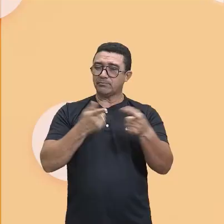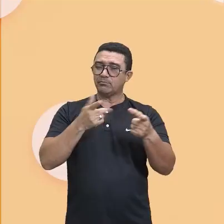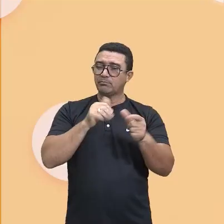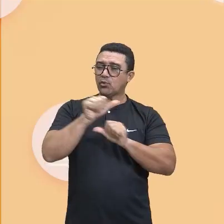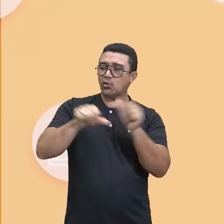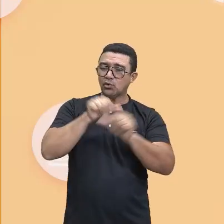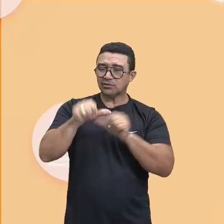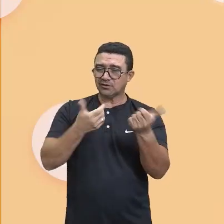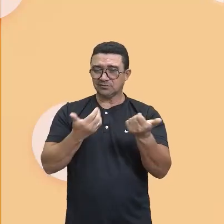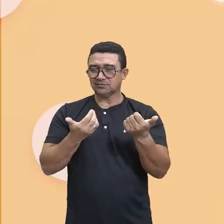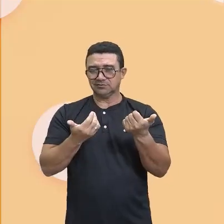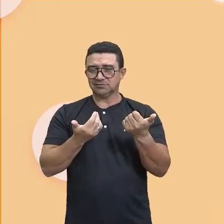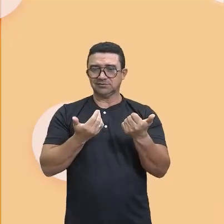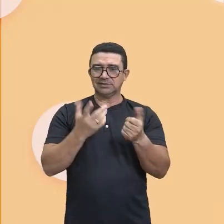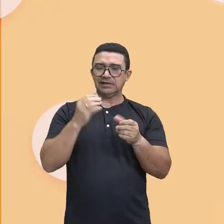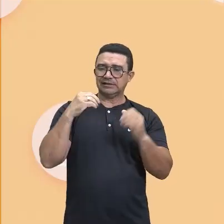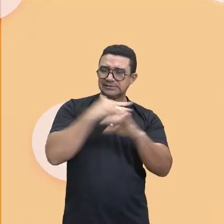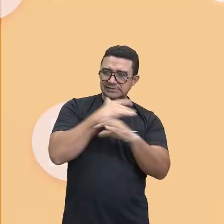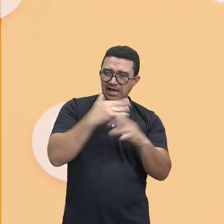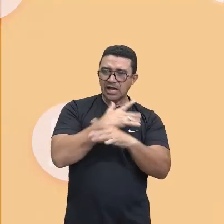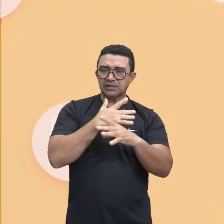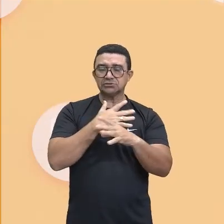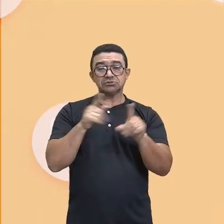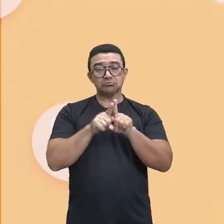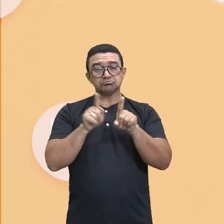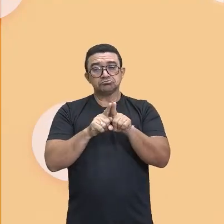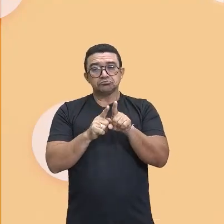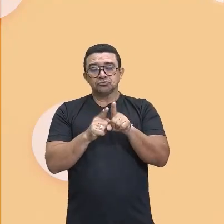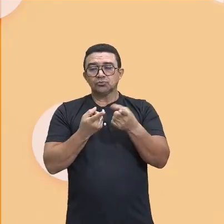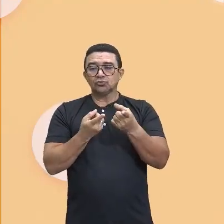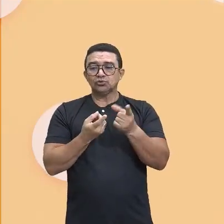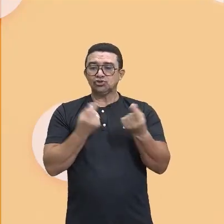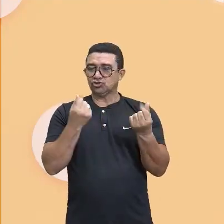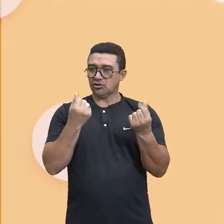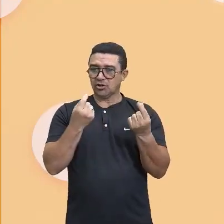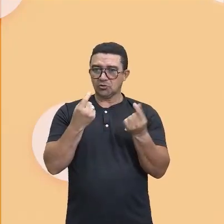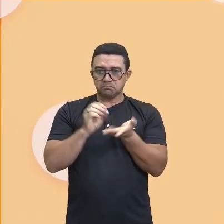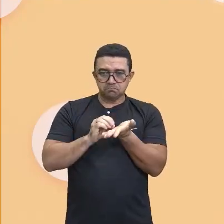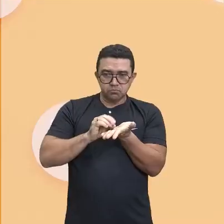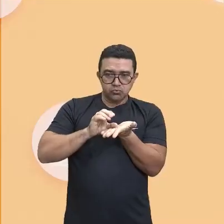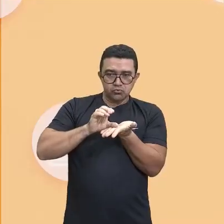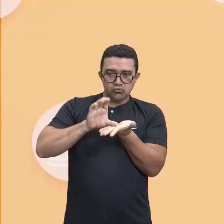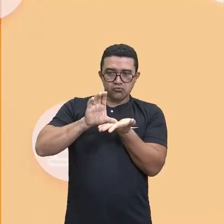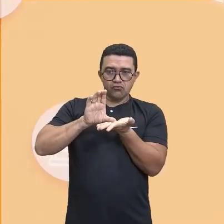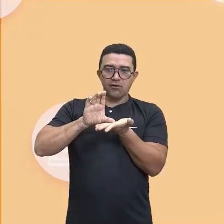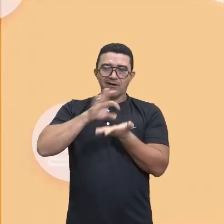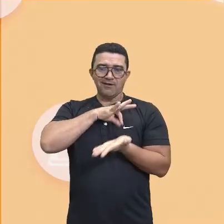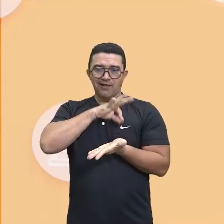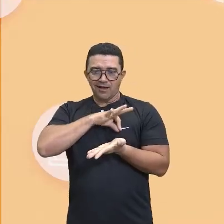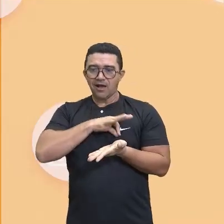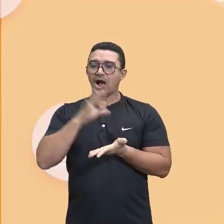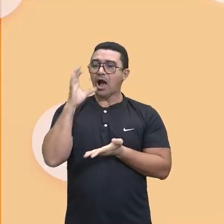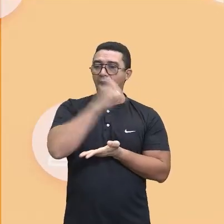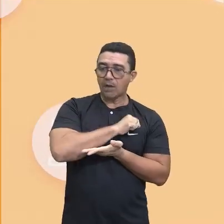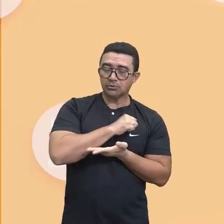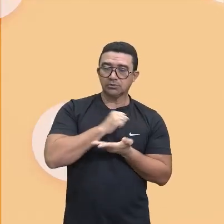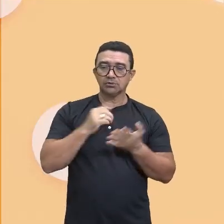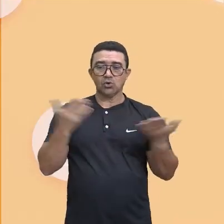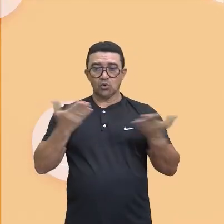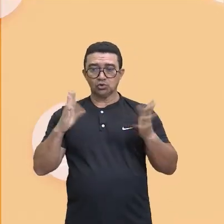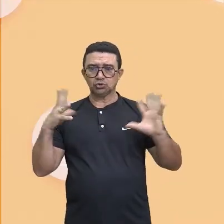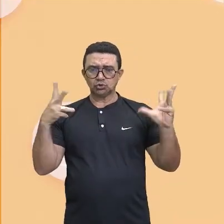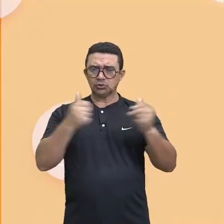na sociedade. Então, o dinheiro acaba sendo produzido de maneira muito mais rápida, né? Praticamente todas as coisas que nós usamos hoje em